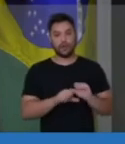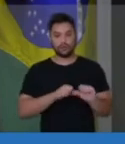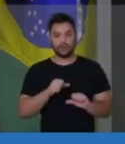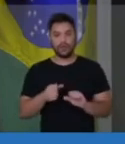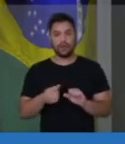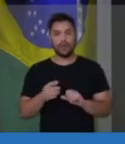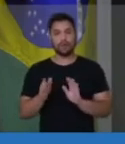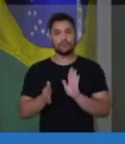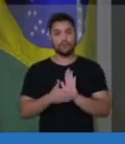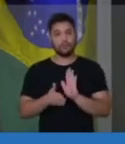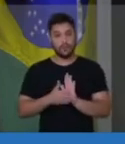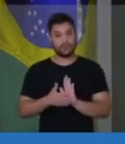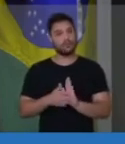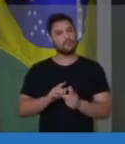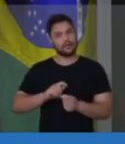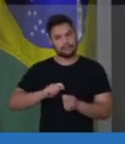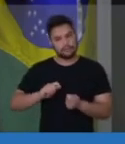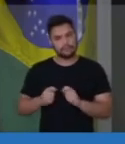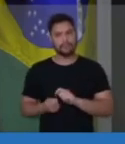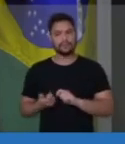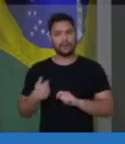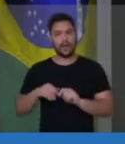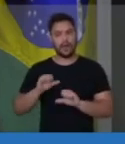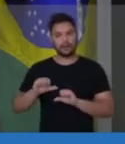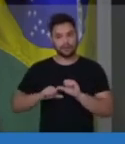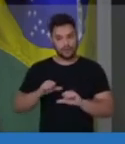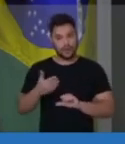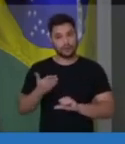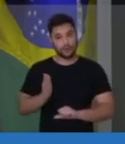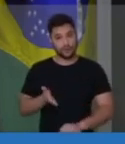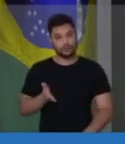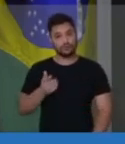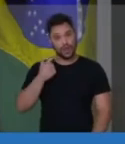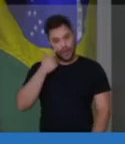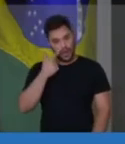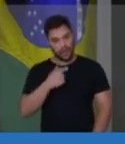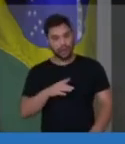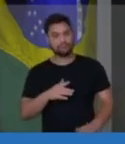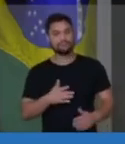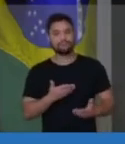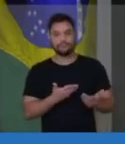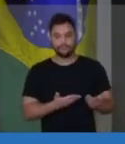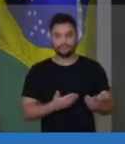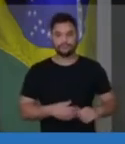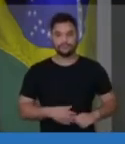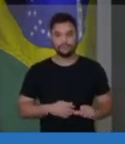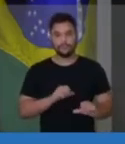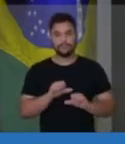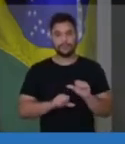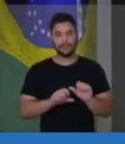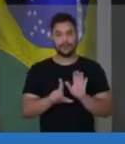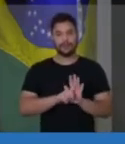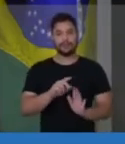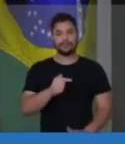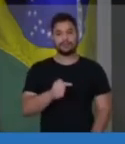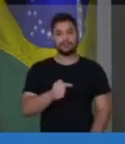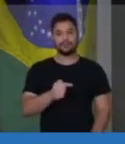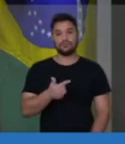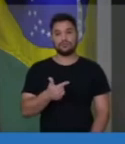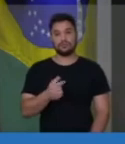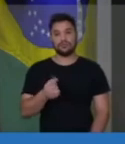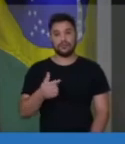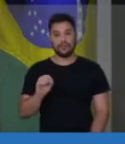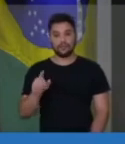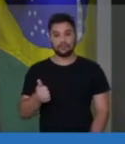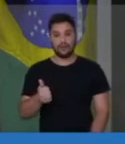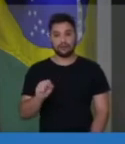da proposição para adequá-la às alterações perpetradas nos seguintes termos: altera a Lei 7.210, de 11